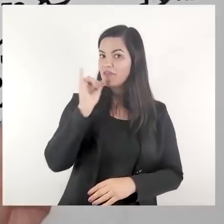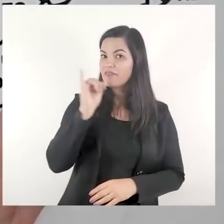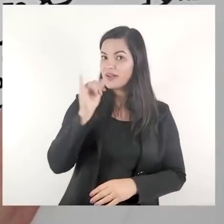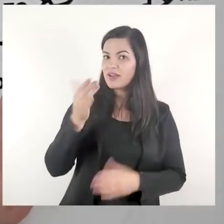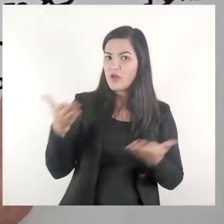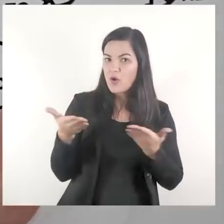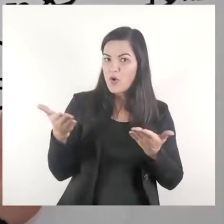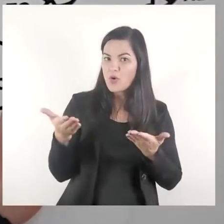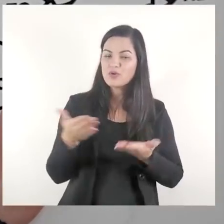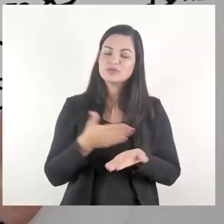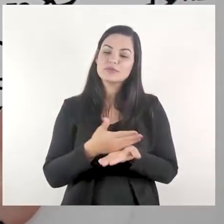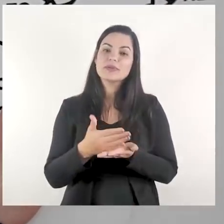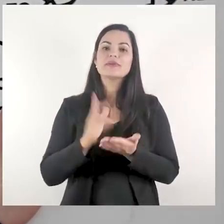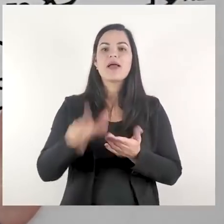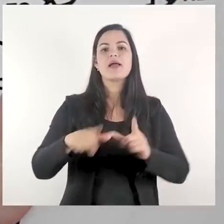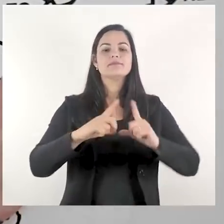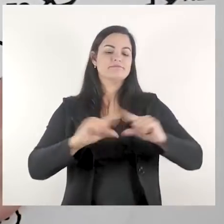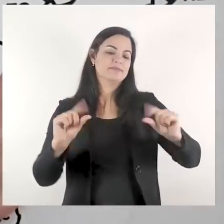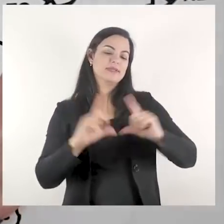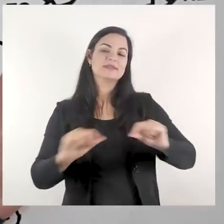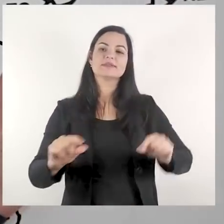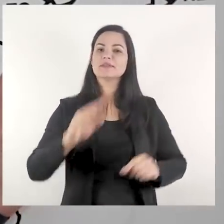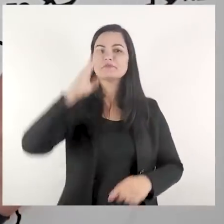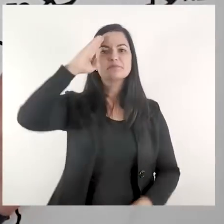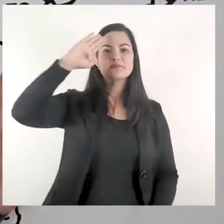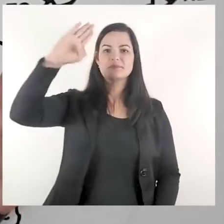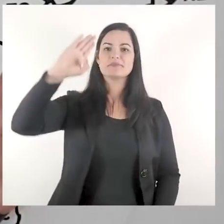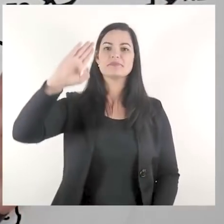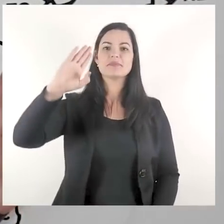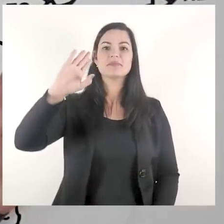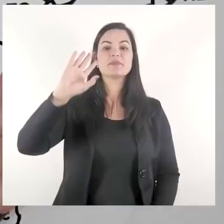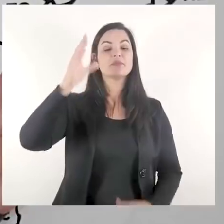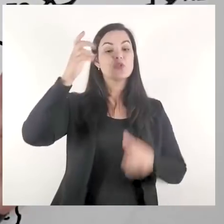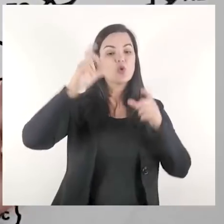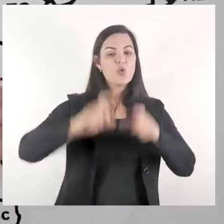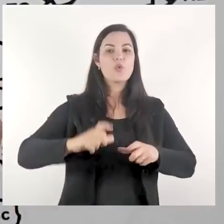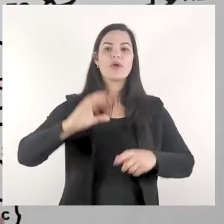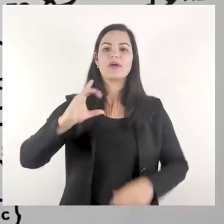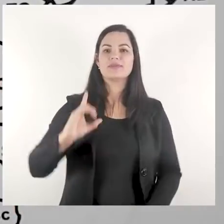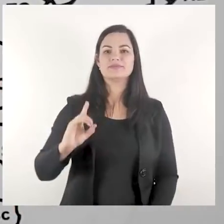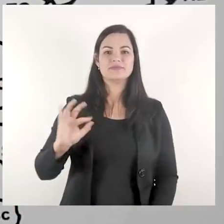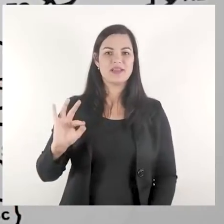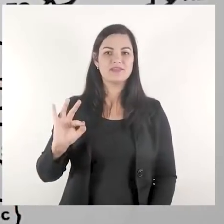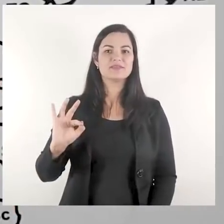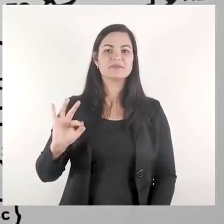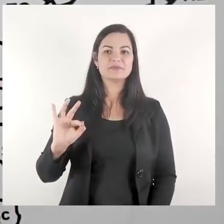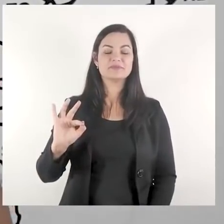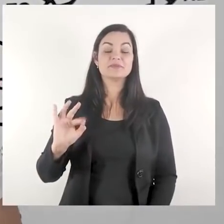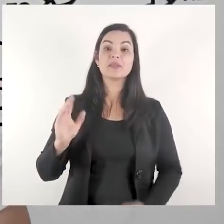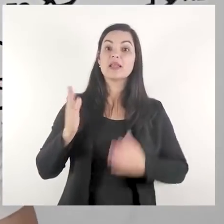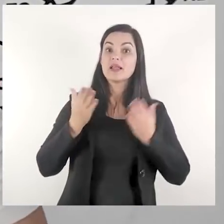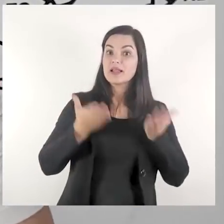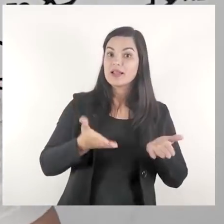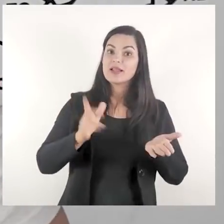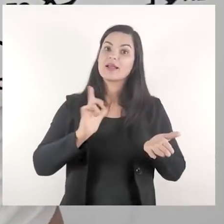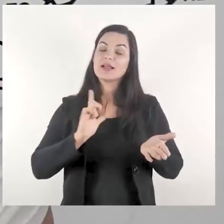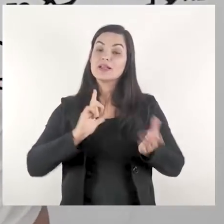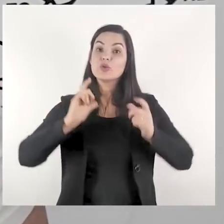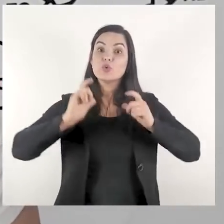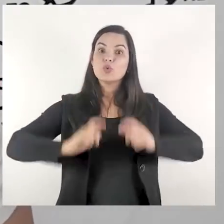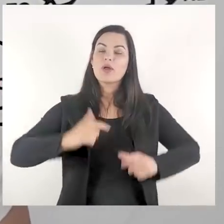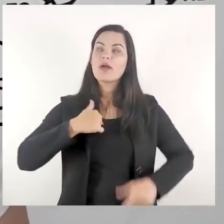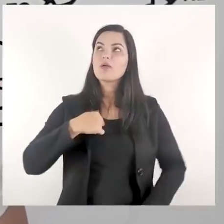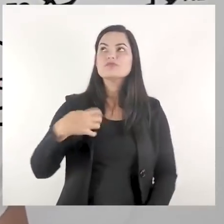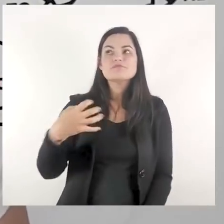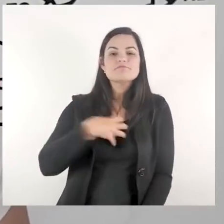é exatamente Brasília, que fica aqui no Distrito Federal. Lá nós temos um local